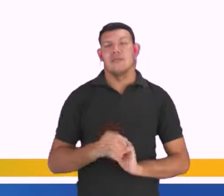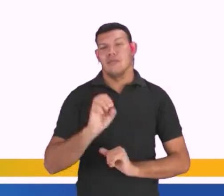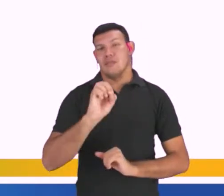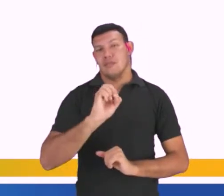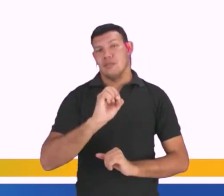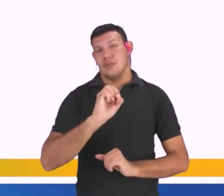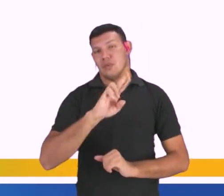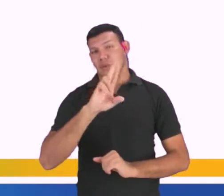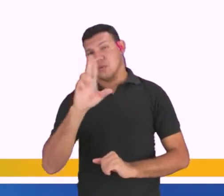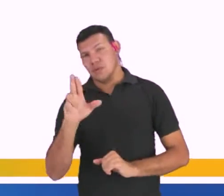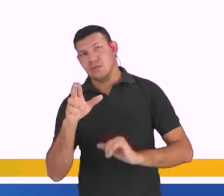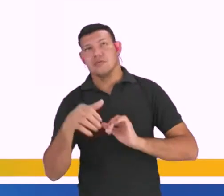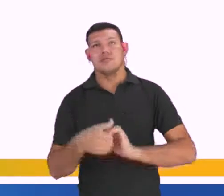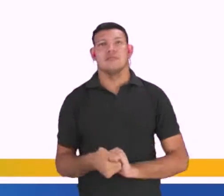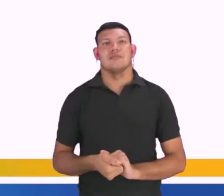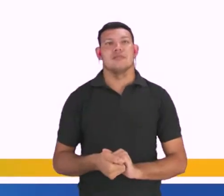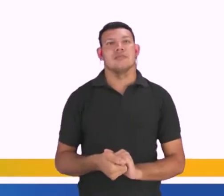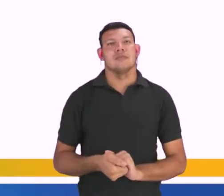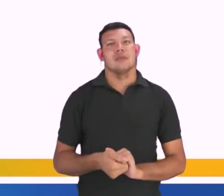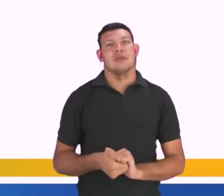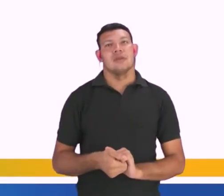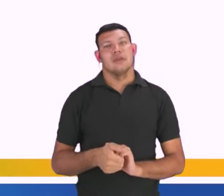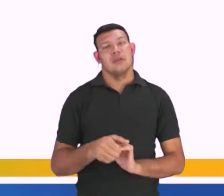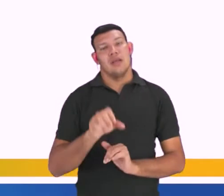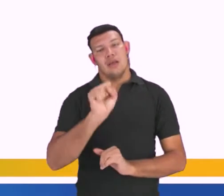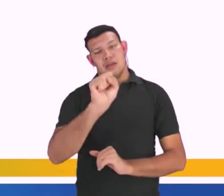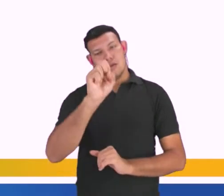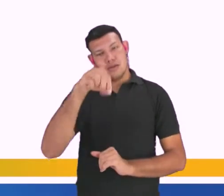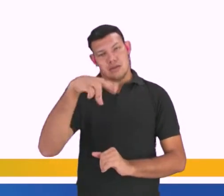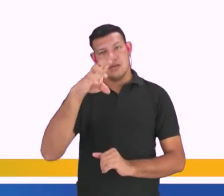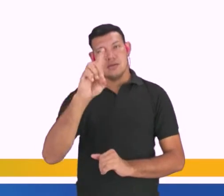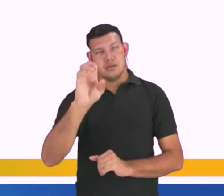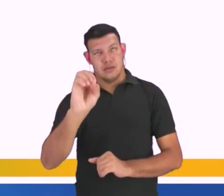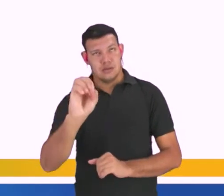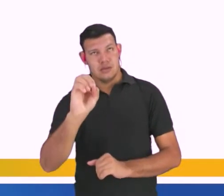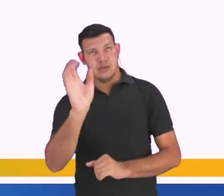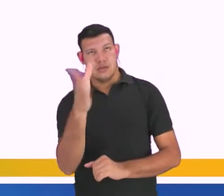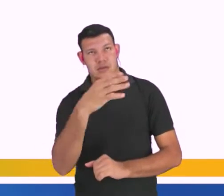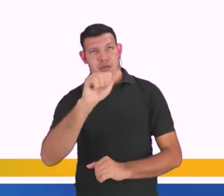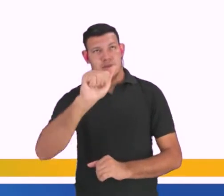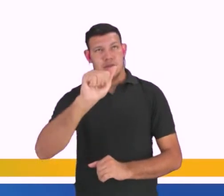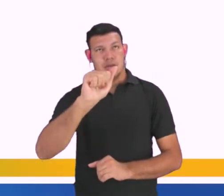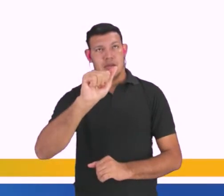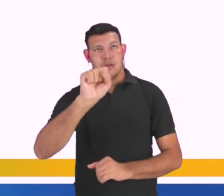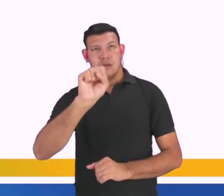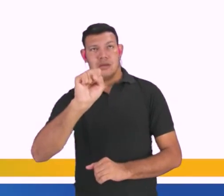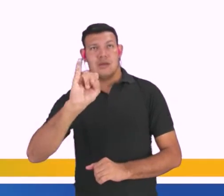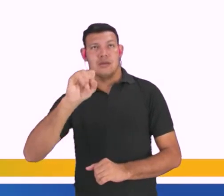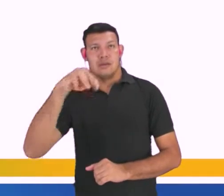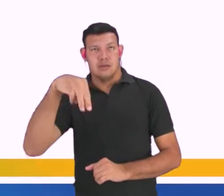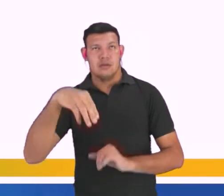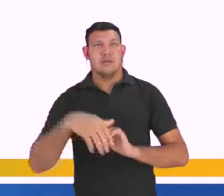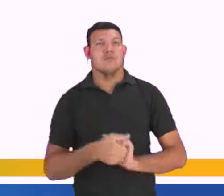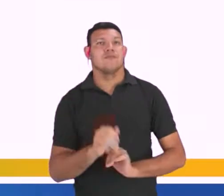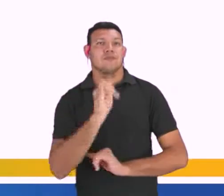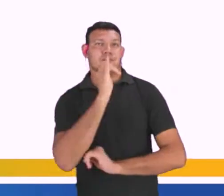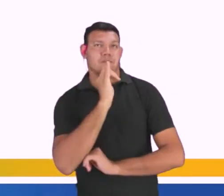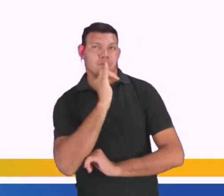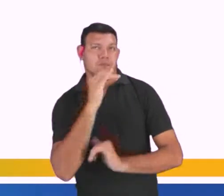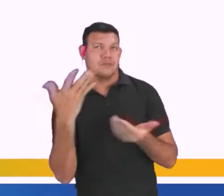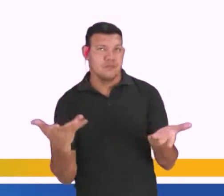ou seja, sendo assim, por exemplo, introduzem a manifestação dessa função da